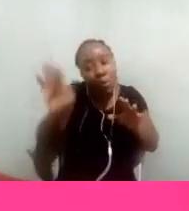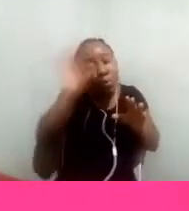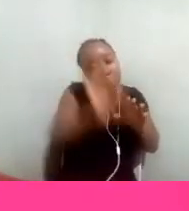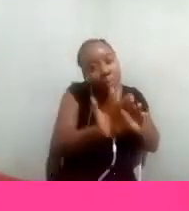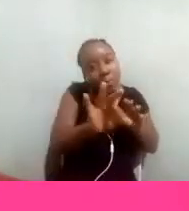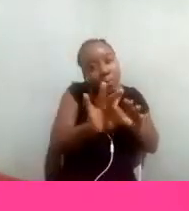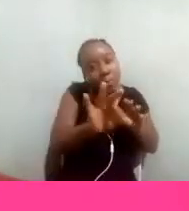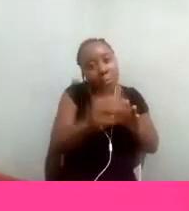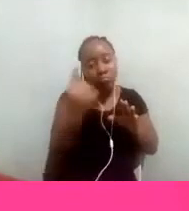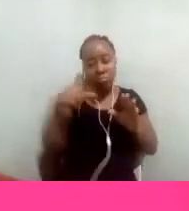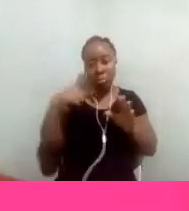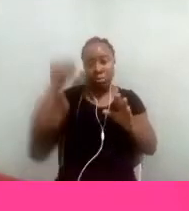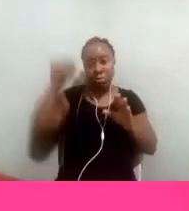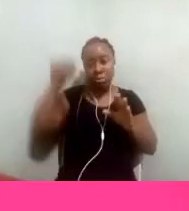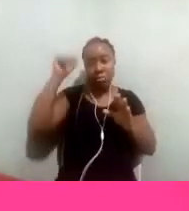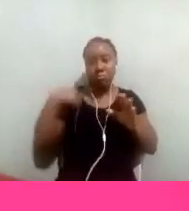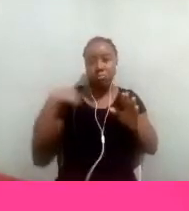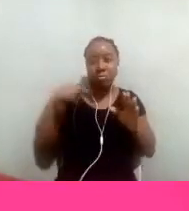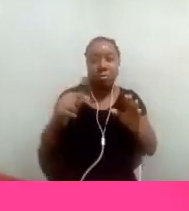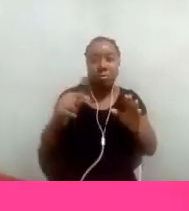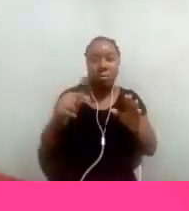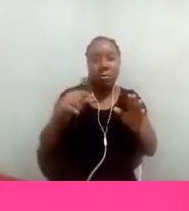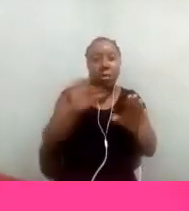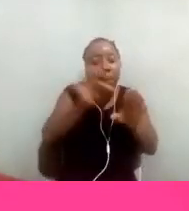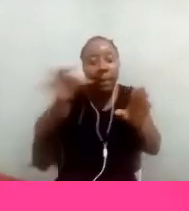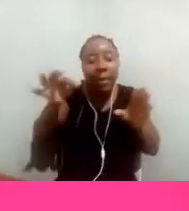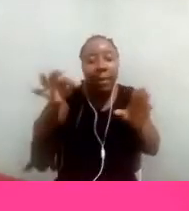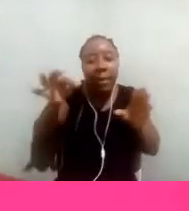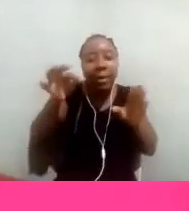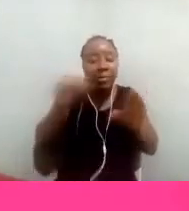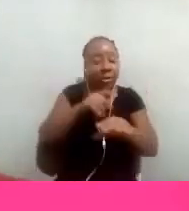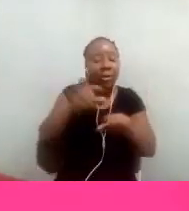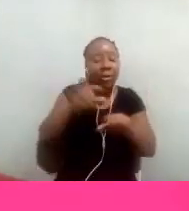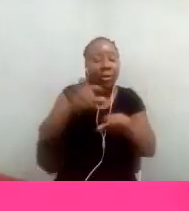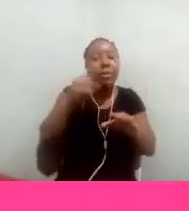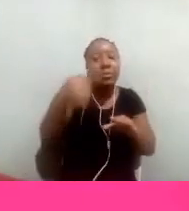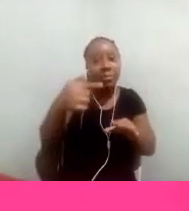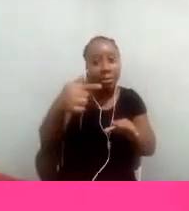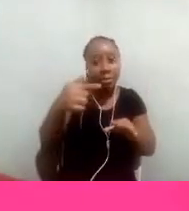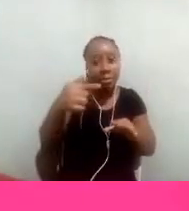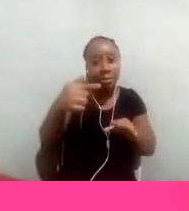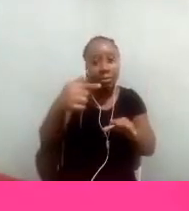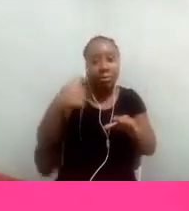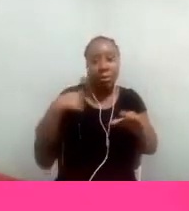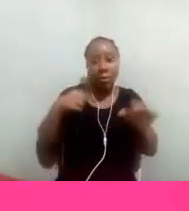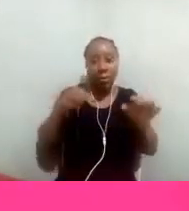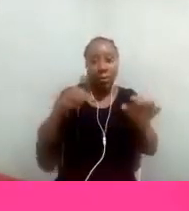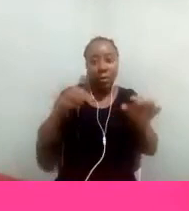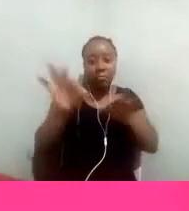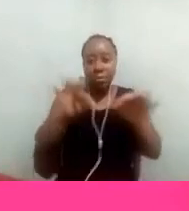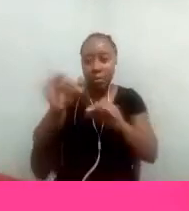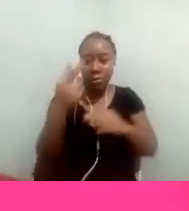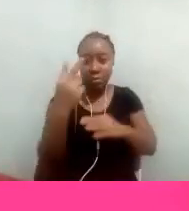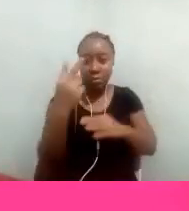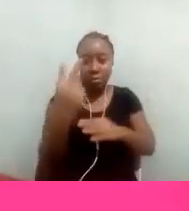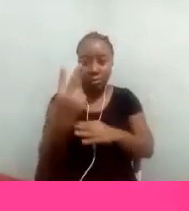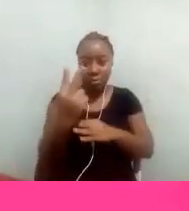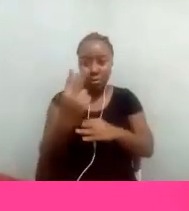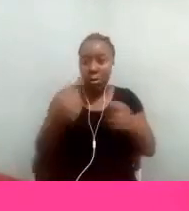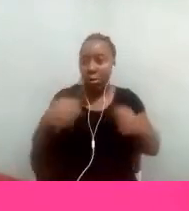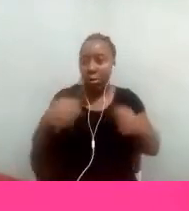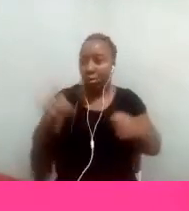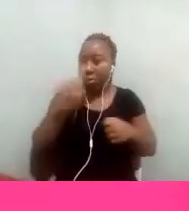aqui, da página 7. Porque eu fiz duas vezes, então eu não preciso dele duas